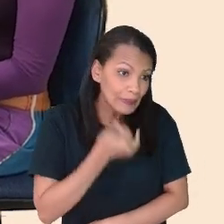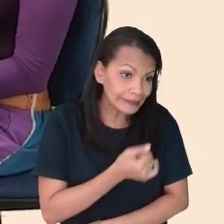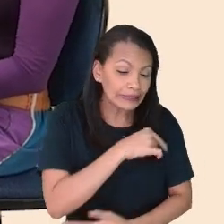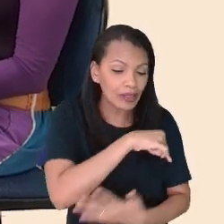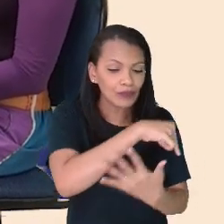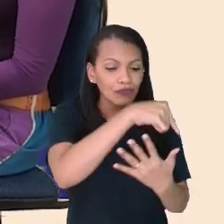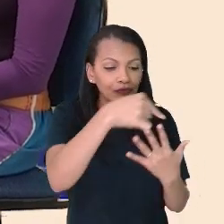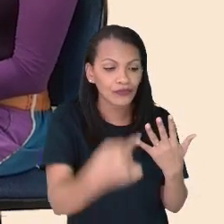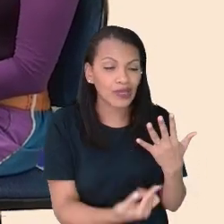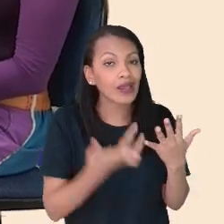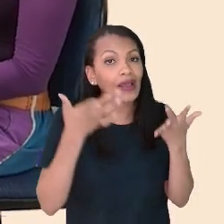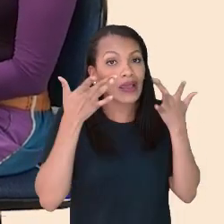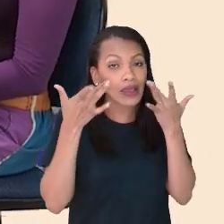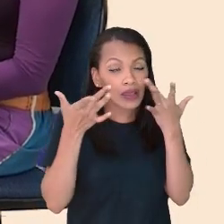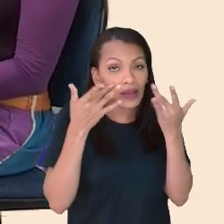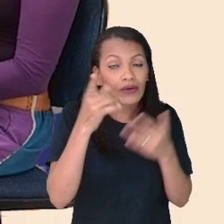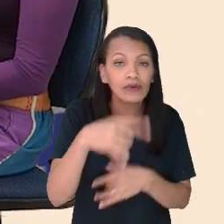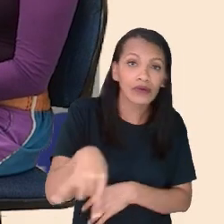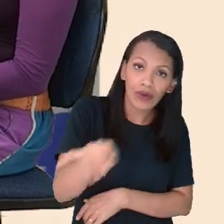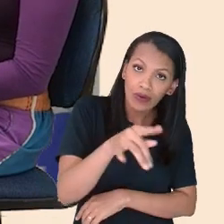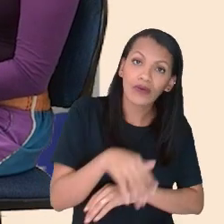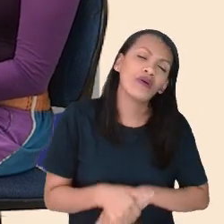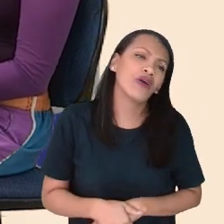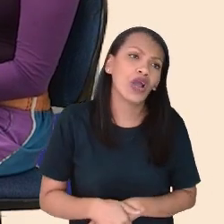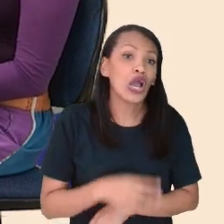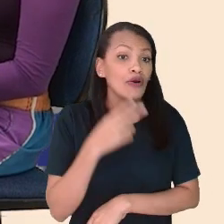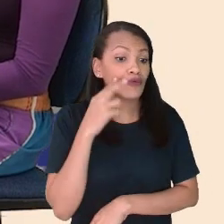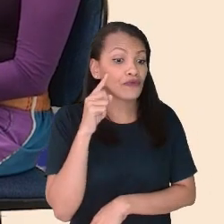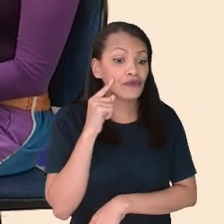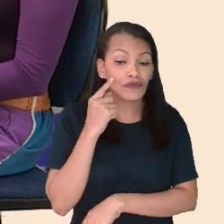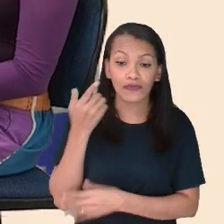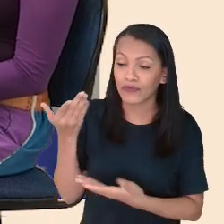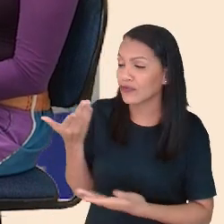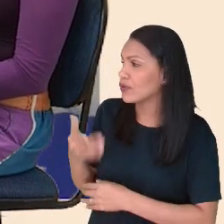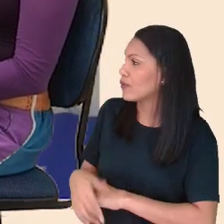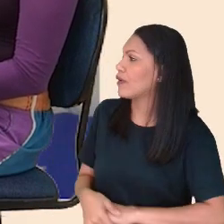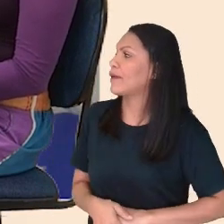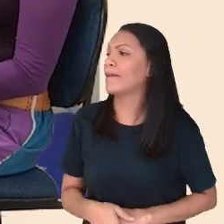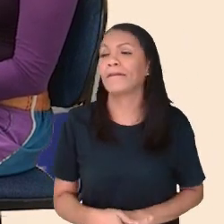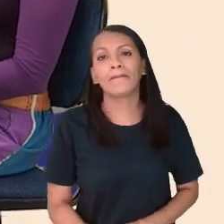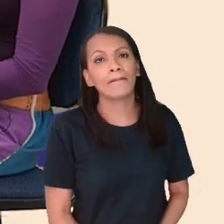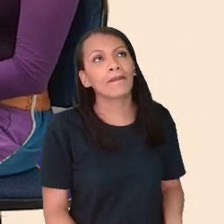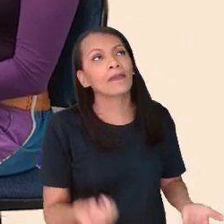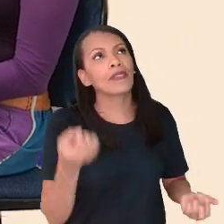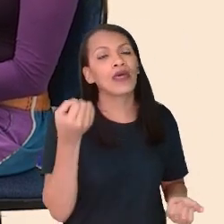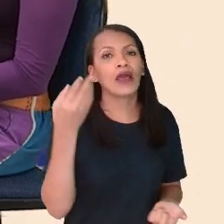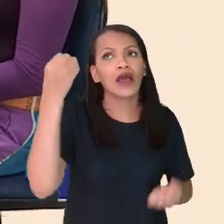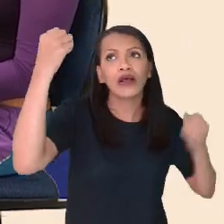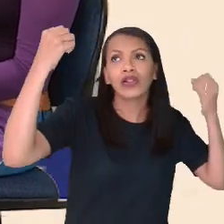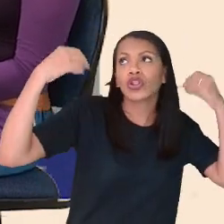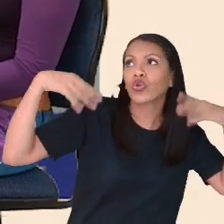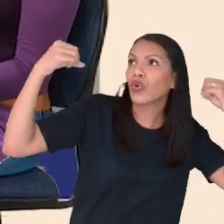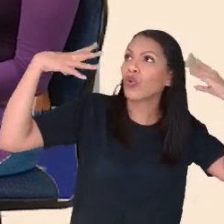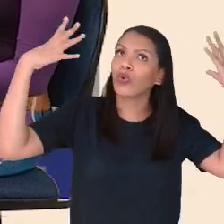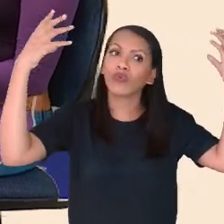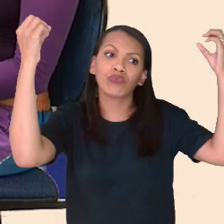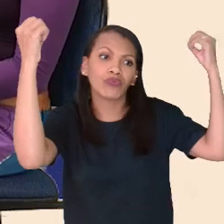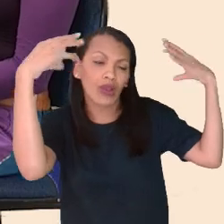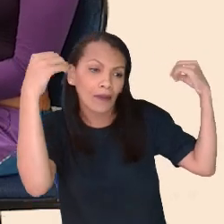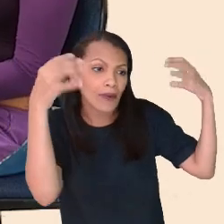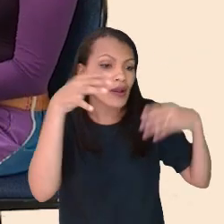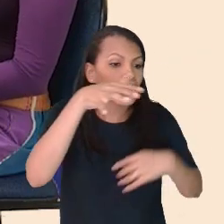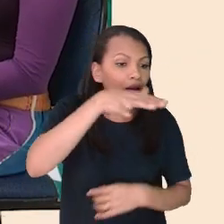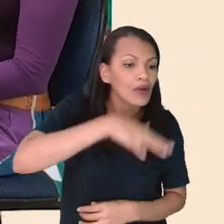do teatro que a gente viu aqui, a luz, a cenografia,